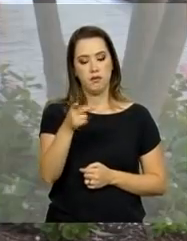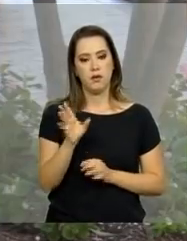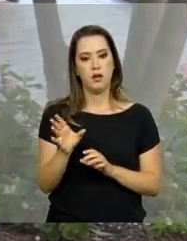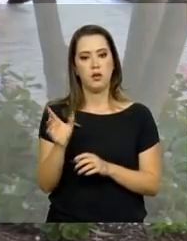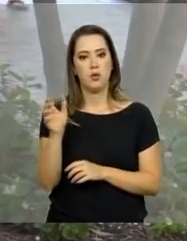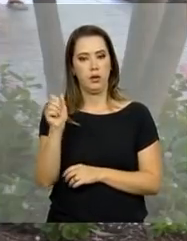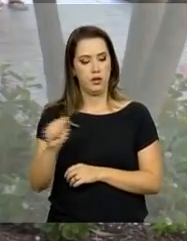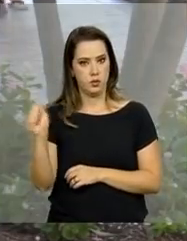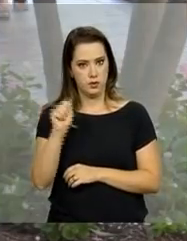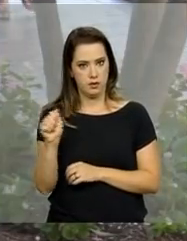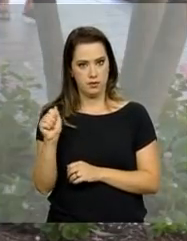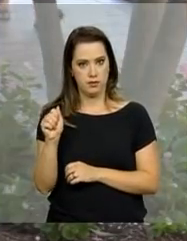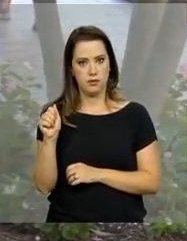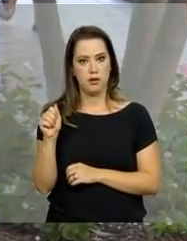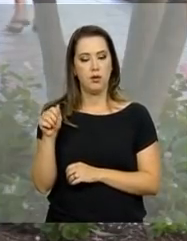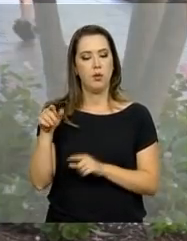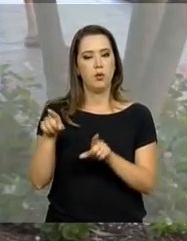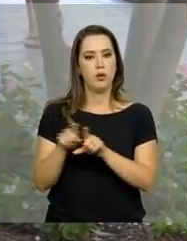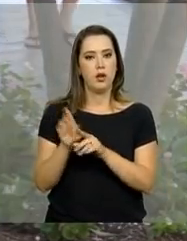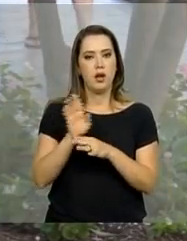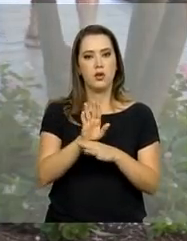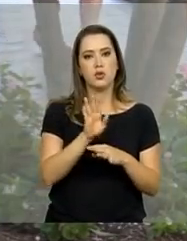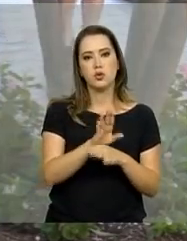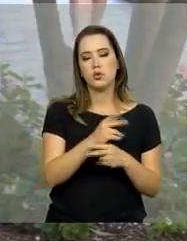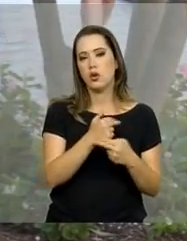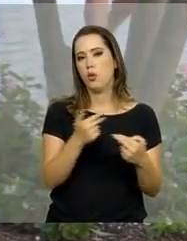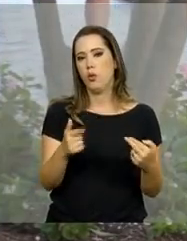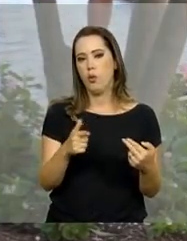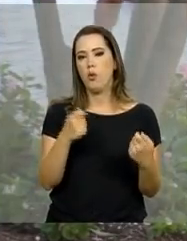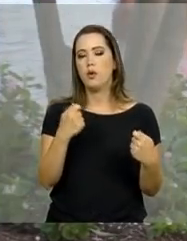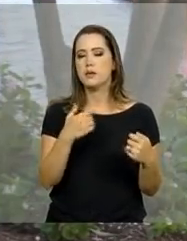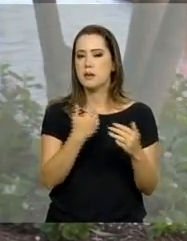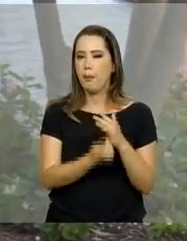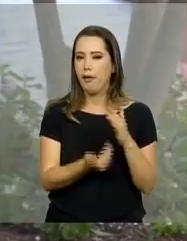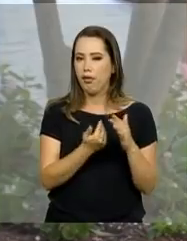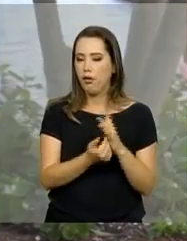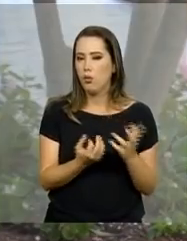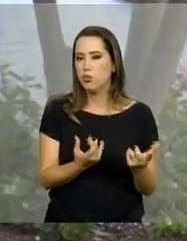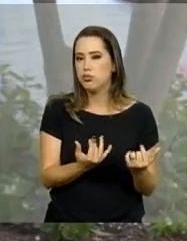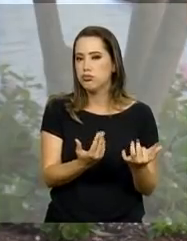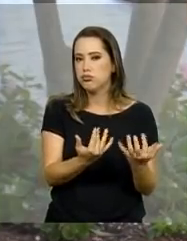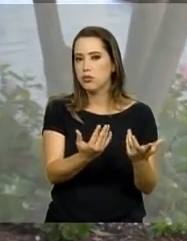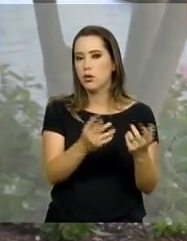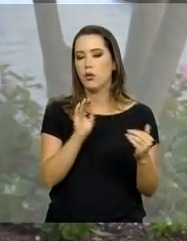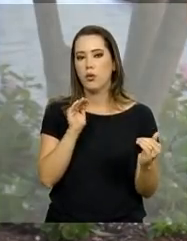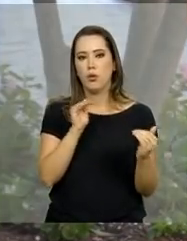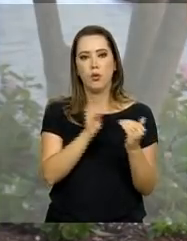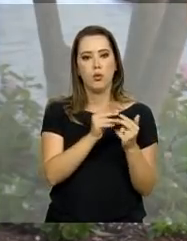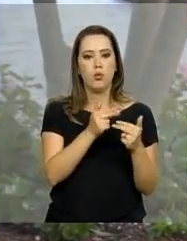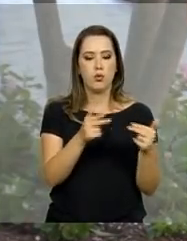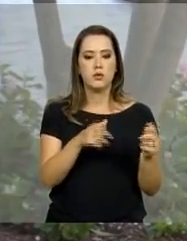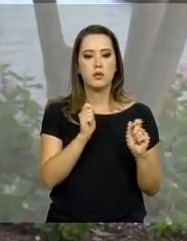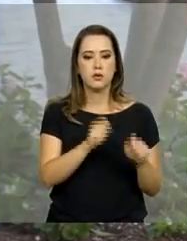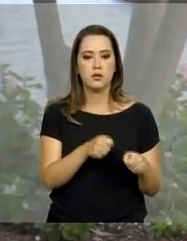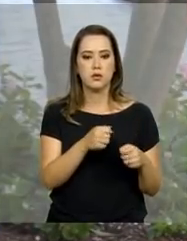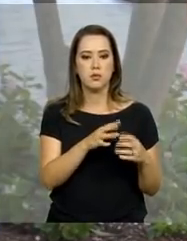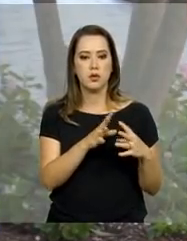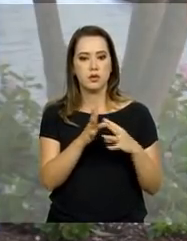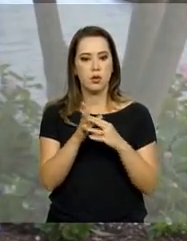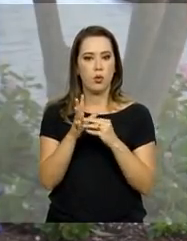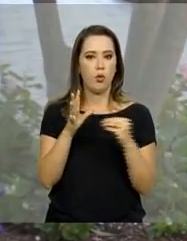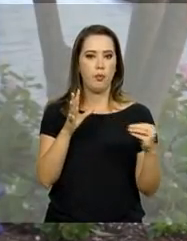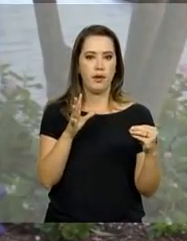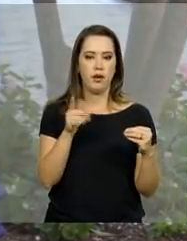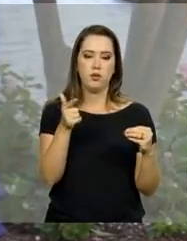quer trabalhar para contribuir na recuperação de parte do acervo perdido com o incêndio, com objetos que possam ser replicados a partir